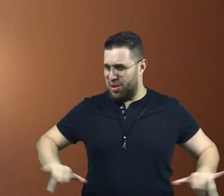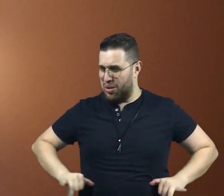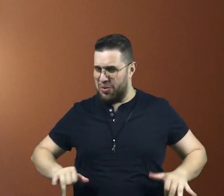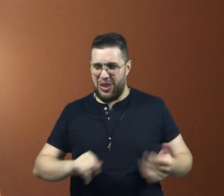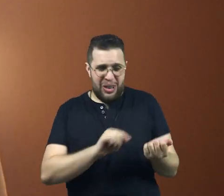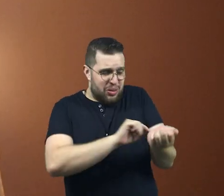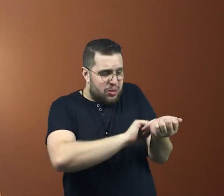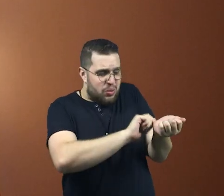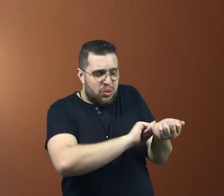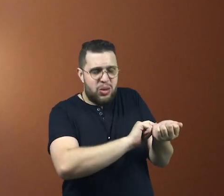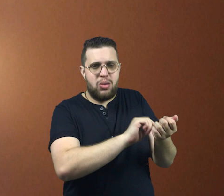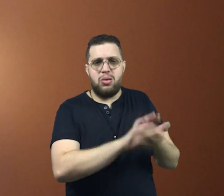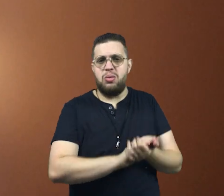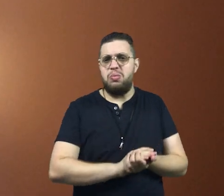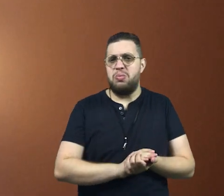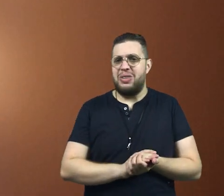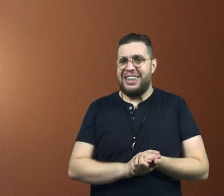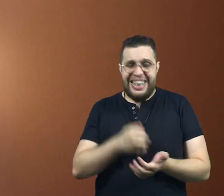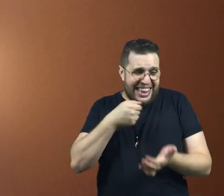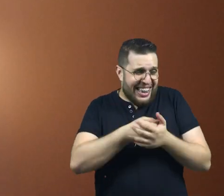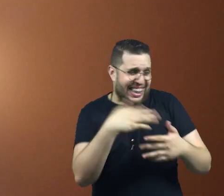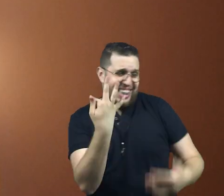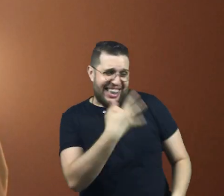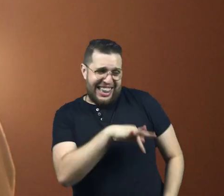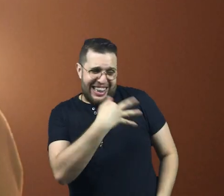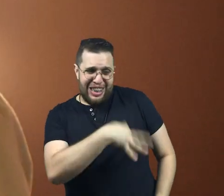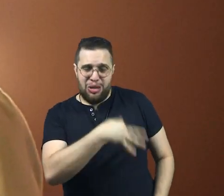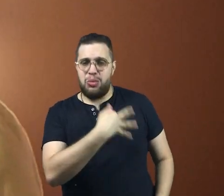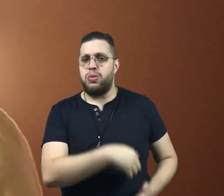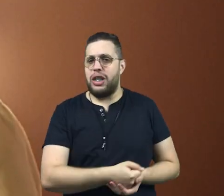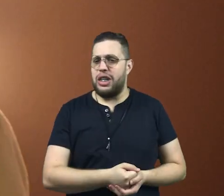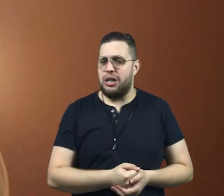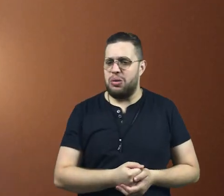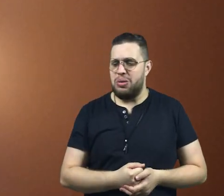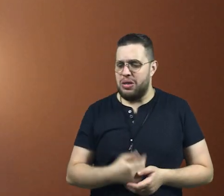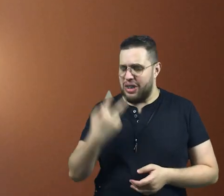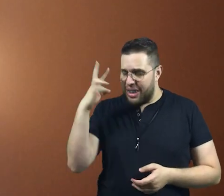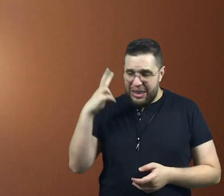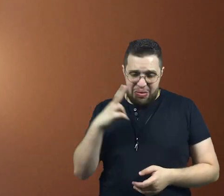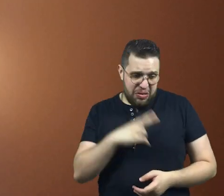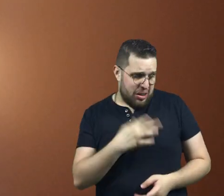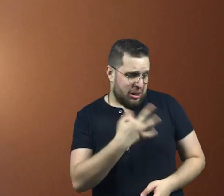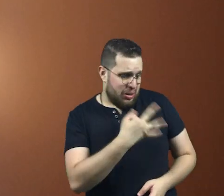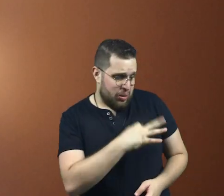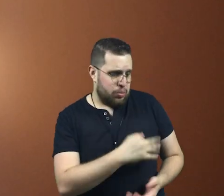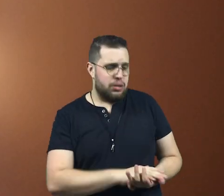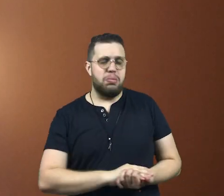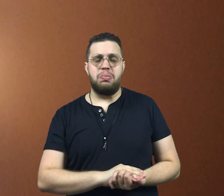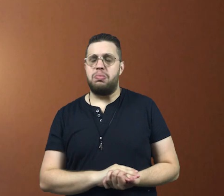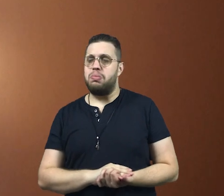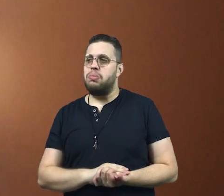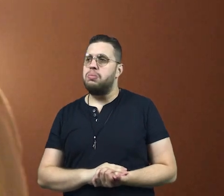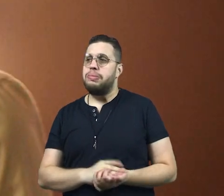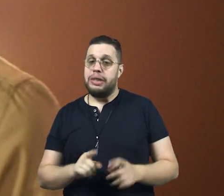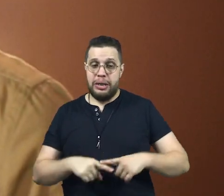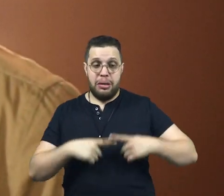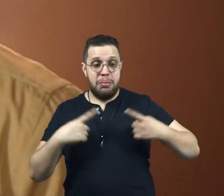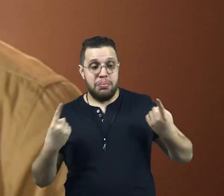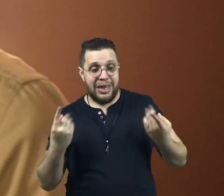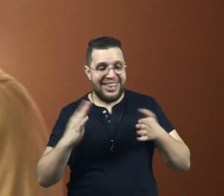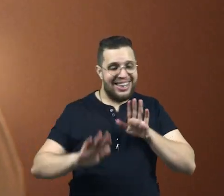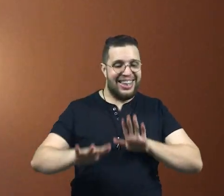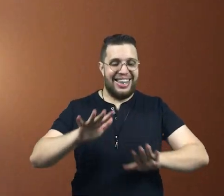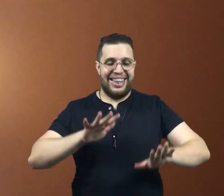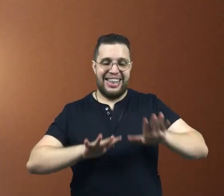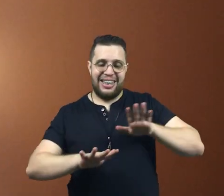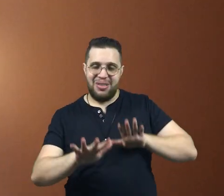uma pequena pancada, uma parte do seu corpo que fica um pouco roxa por causa de uma batida? Mas muitas vezes